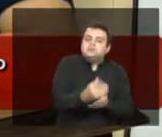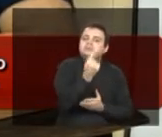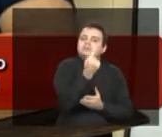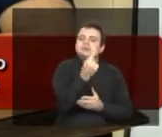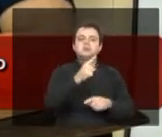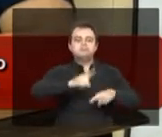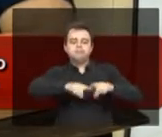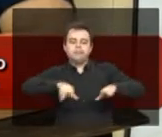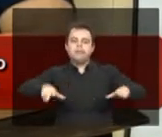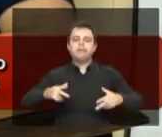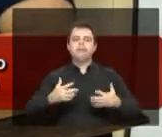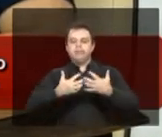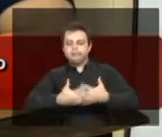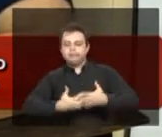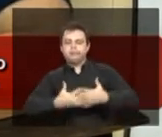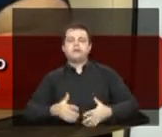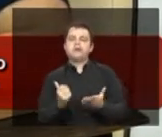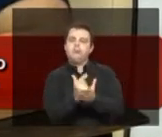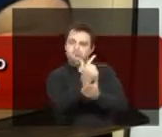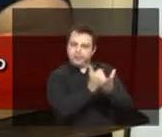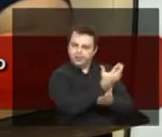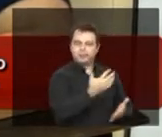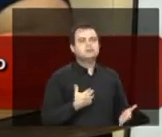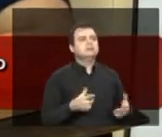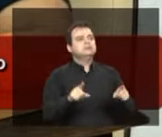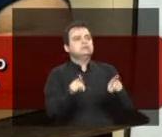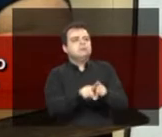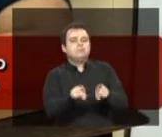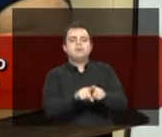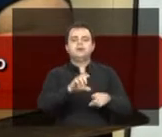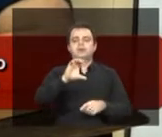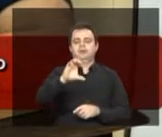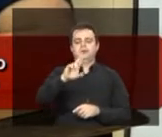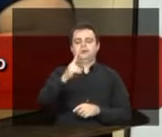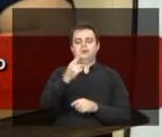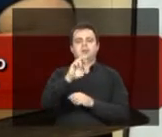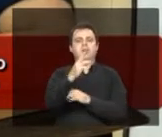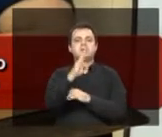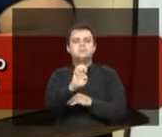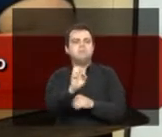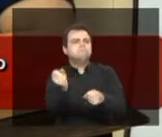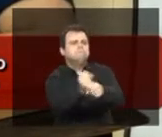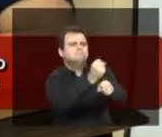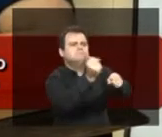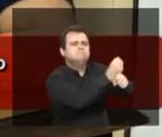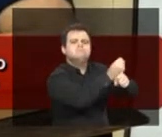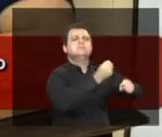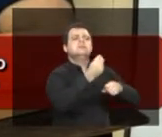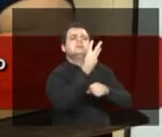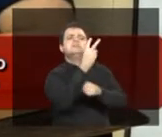para construir mais de 70 creches em Rio Preto com toda a infraestrutura completa.